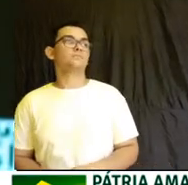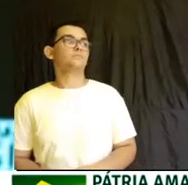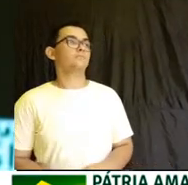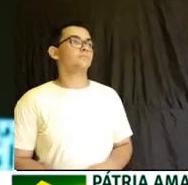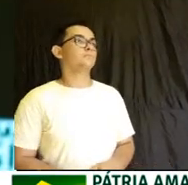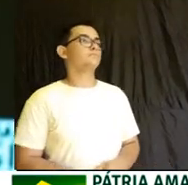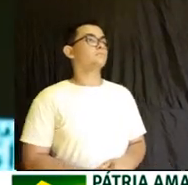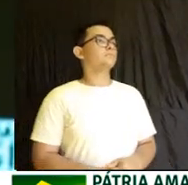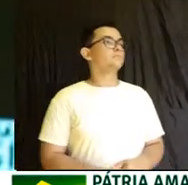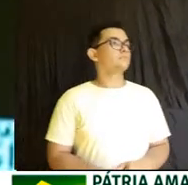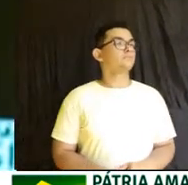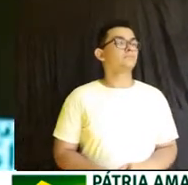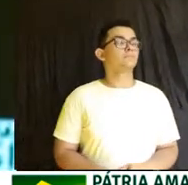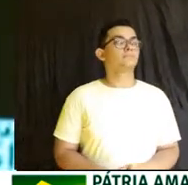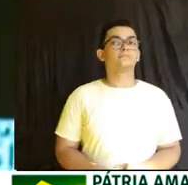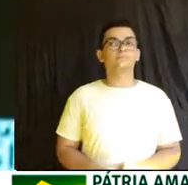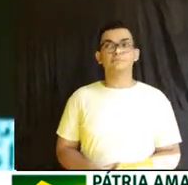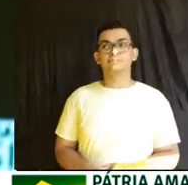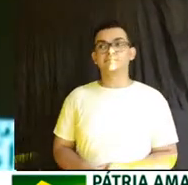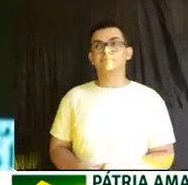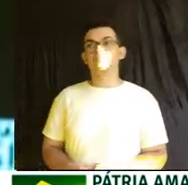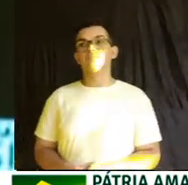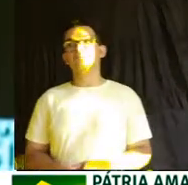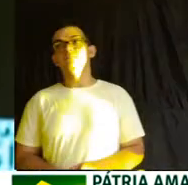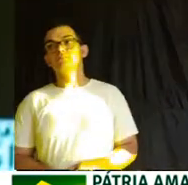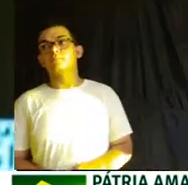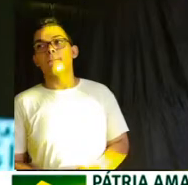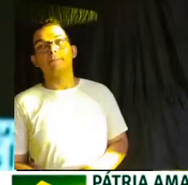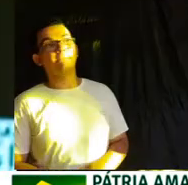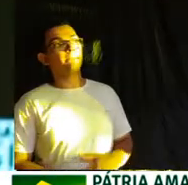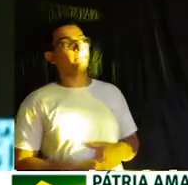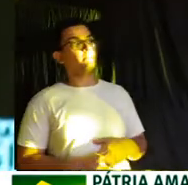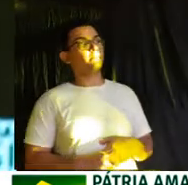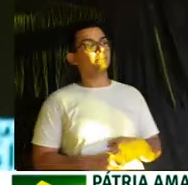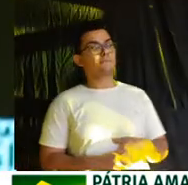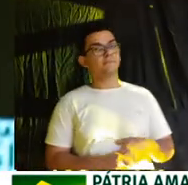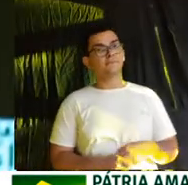Sim, mas um sucesso. Isso aqui marcou época.